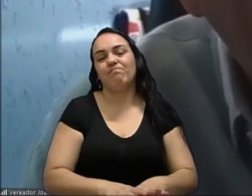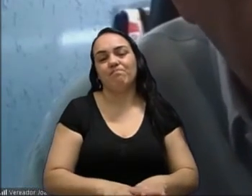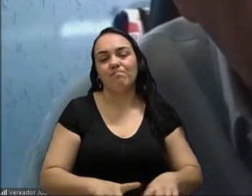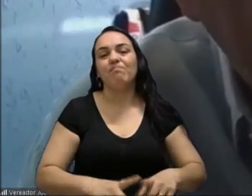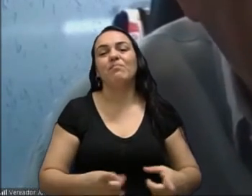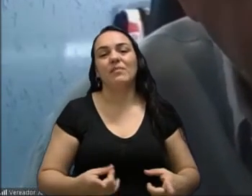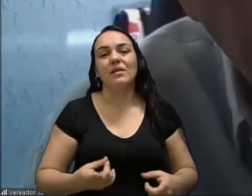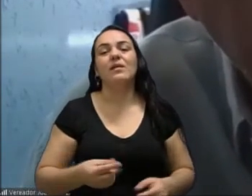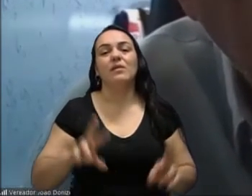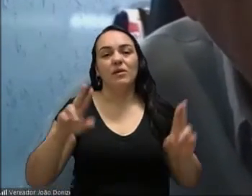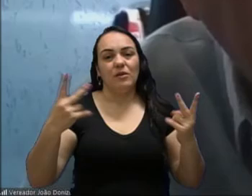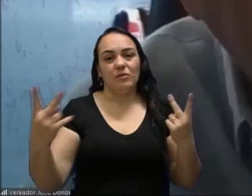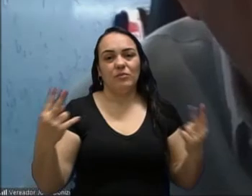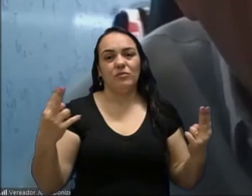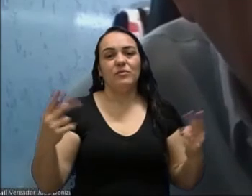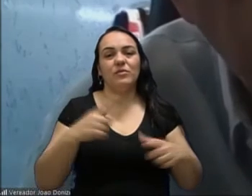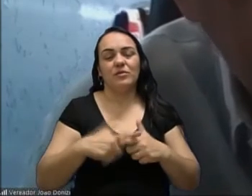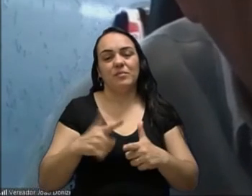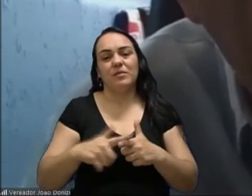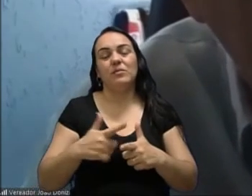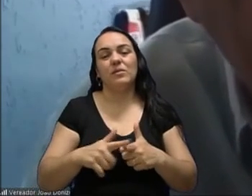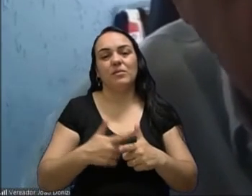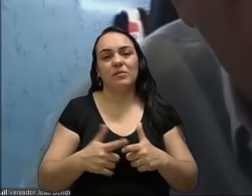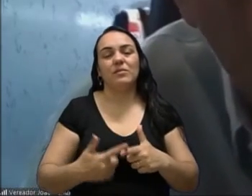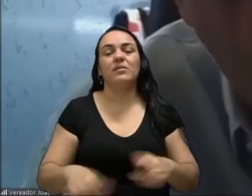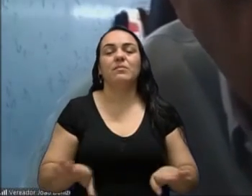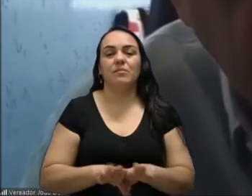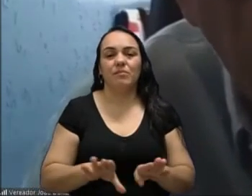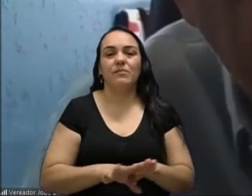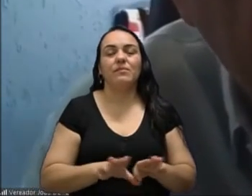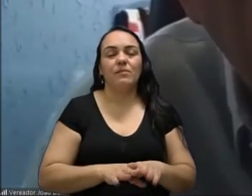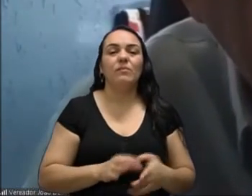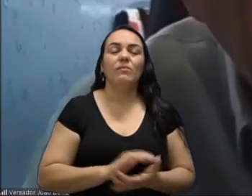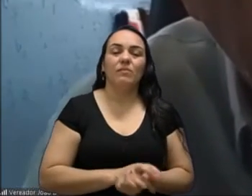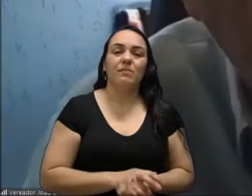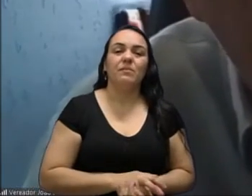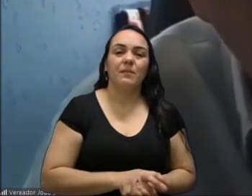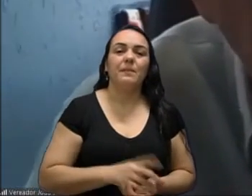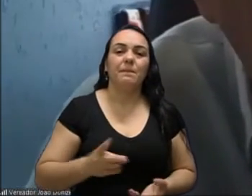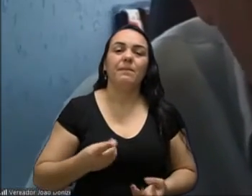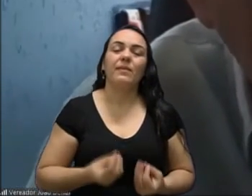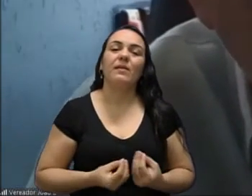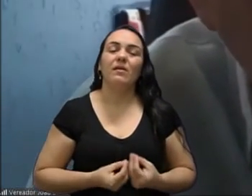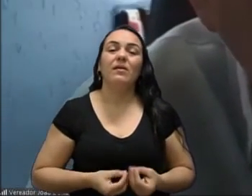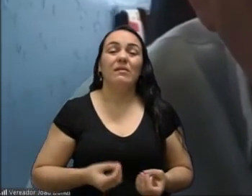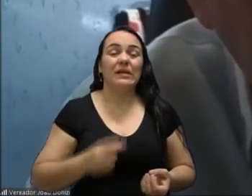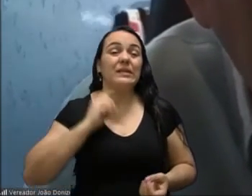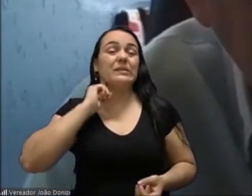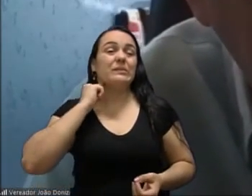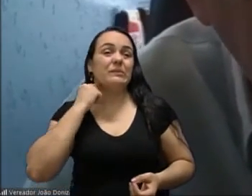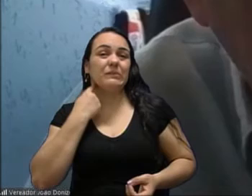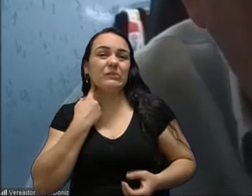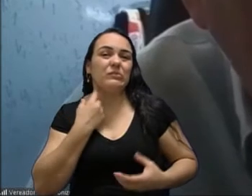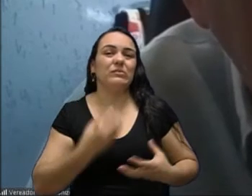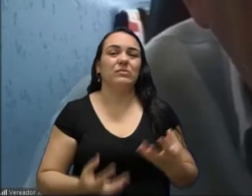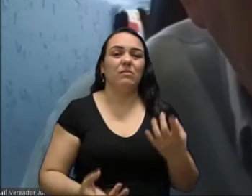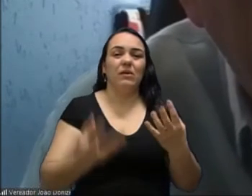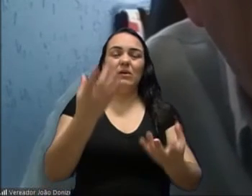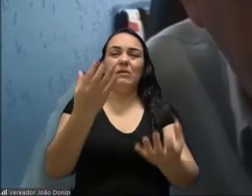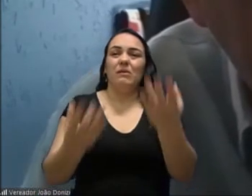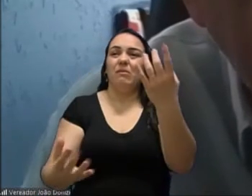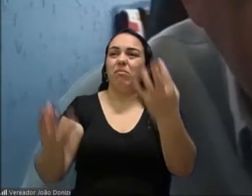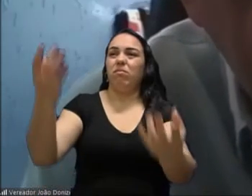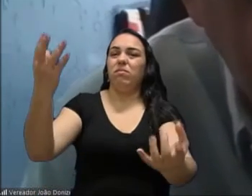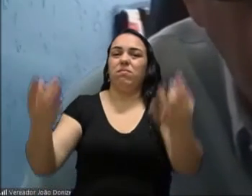Saturnia que as pessoas estão indo lá para explorar e botando fogo etc que está gerando uma poluição super impactante do ar